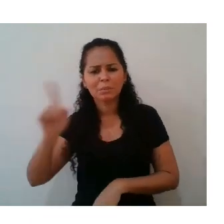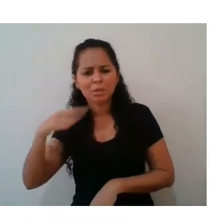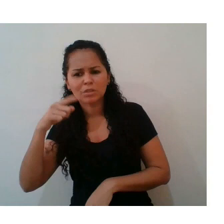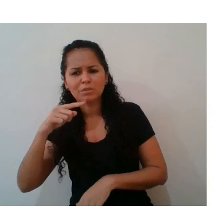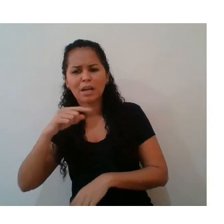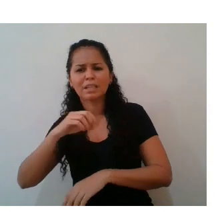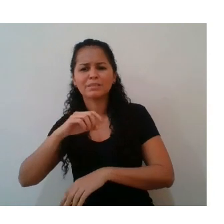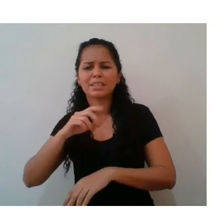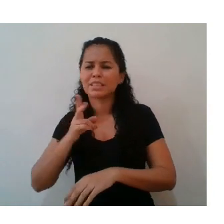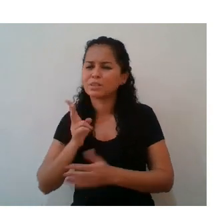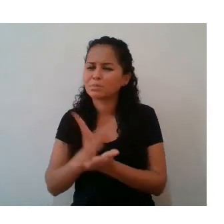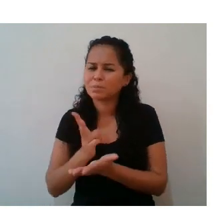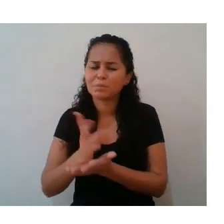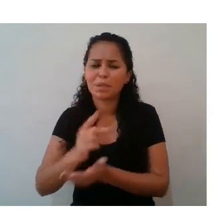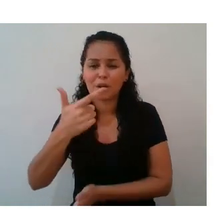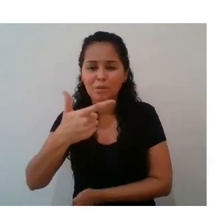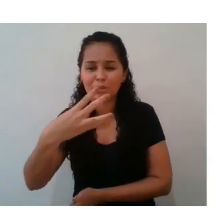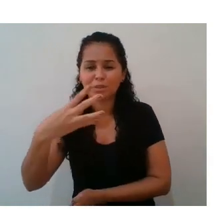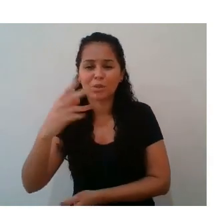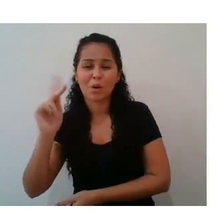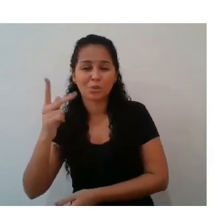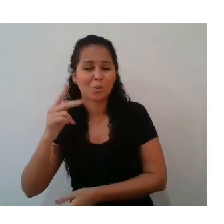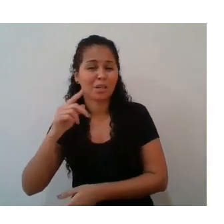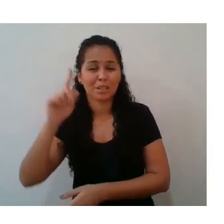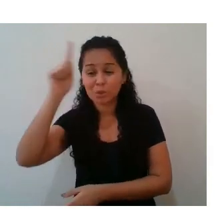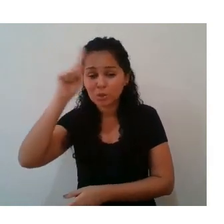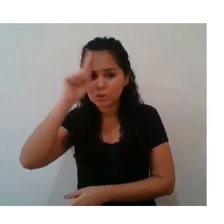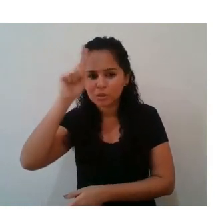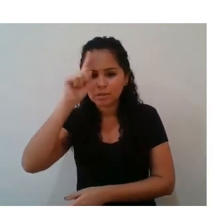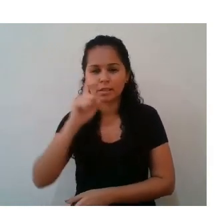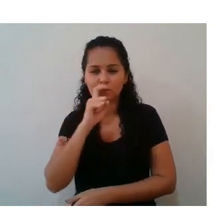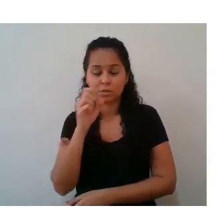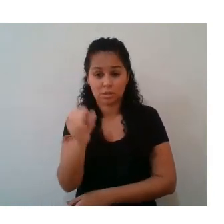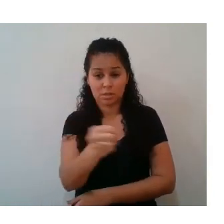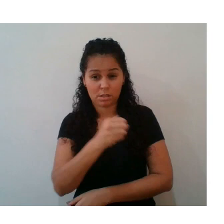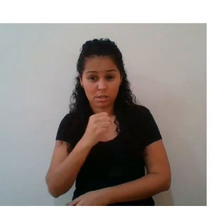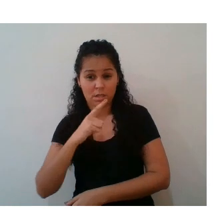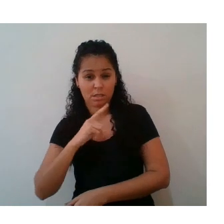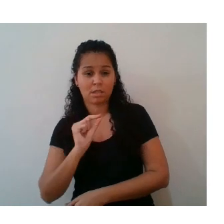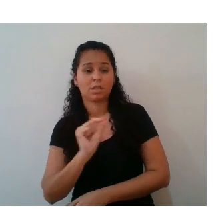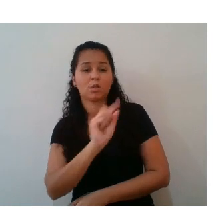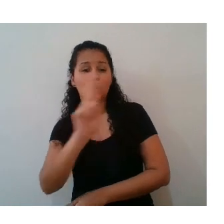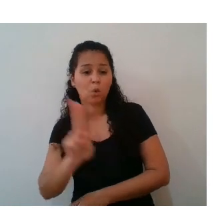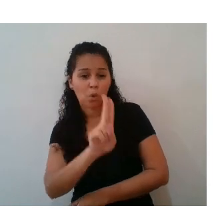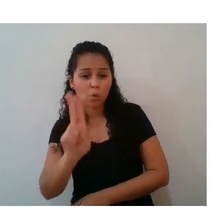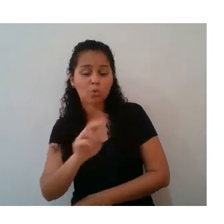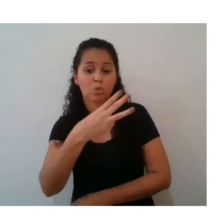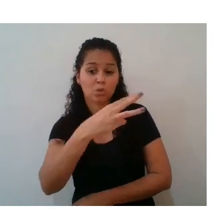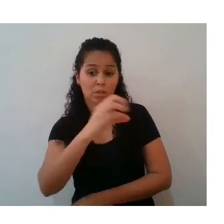24 horas por dia, nunca é desligada. Para a geladeira, a gente tem um consumo de 300 watts e aqui você precisa transformar